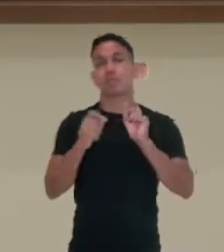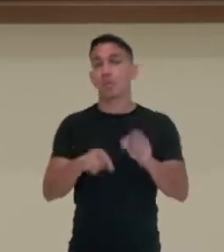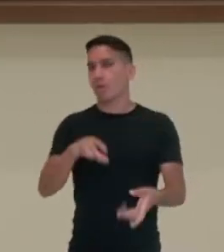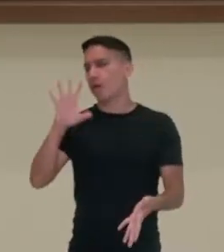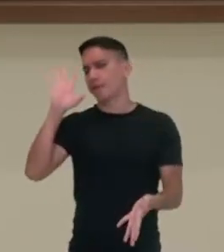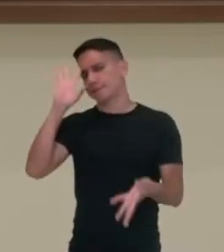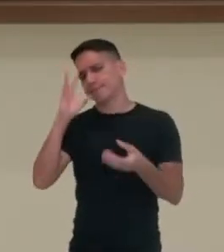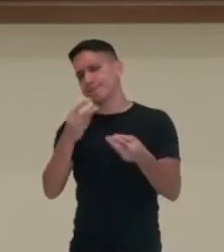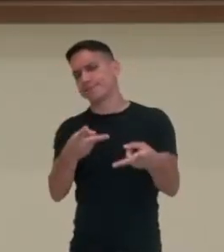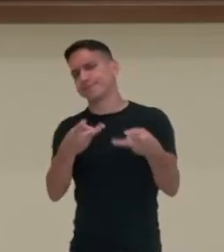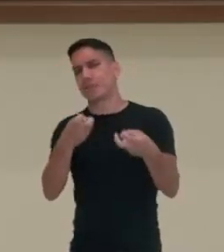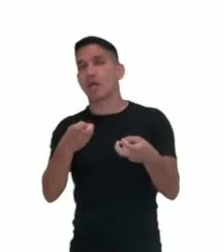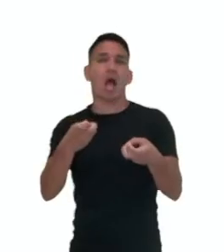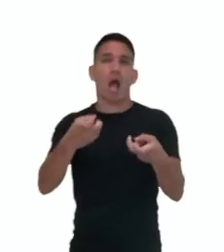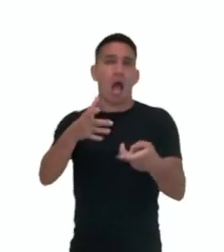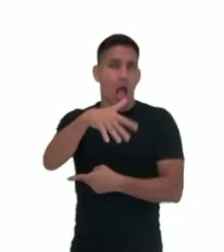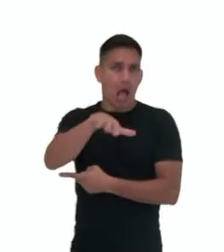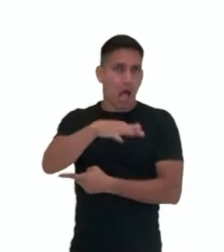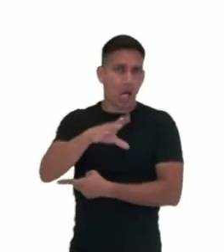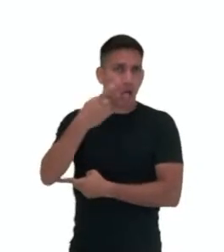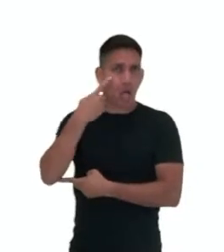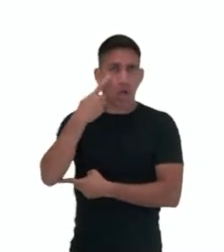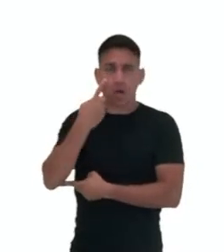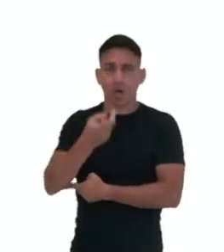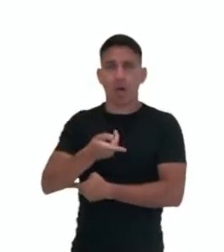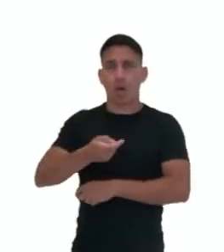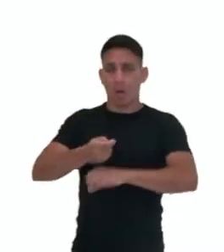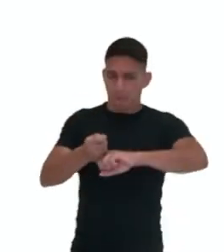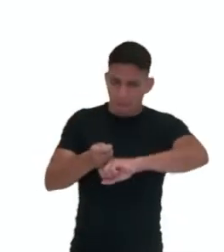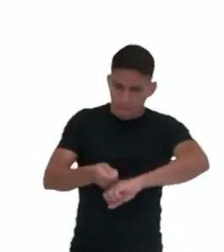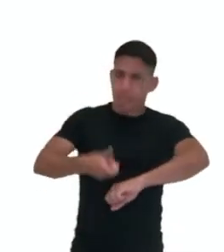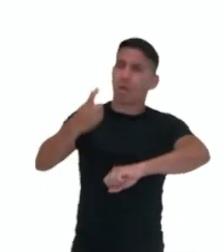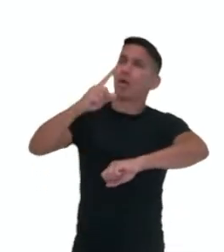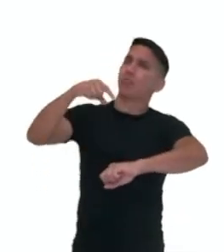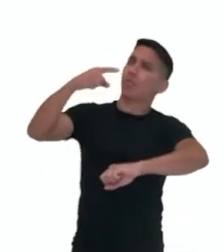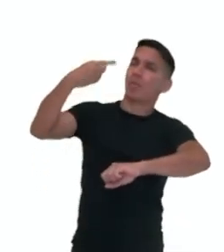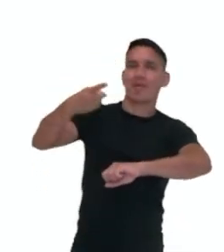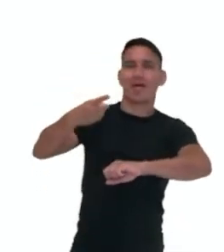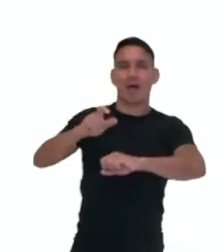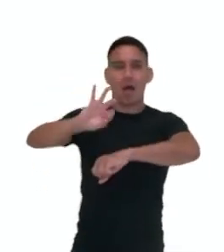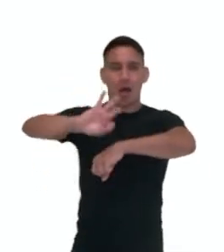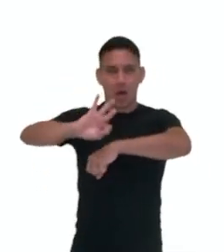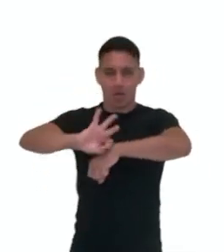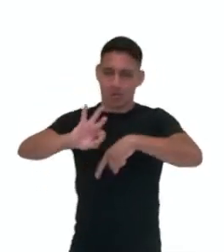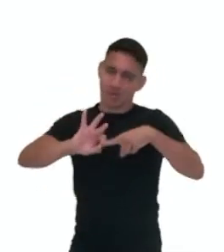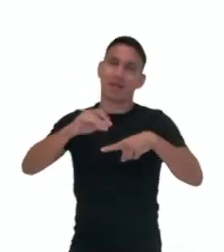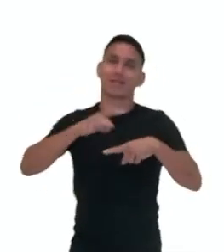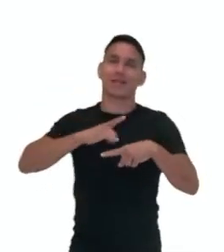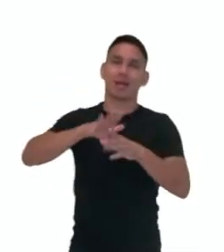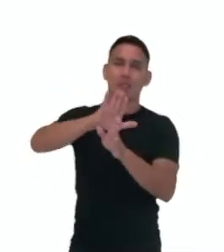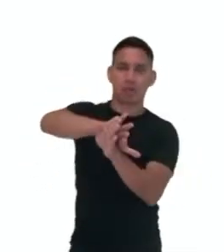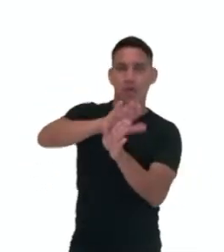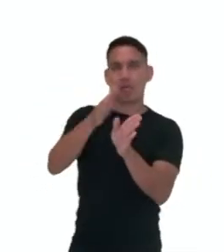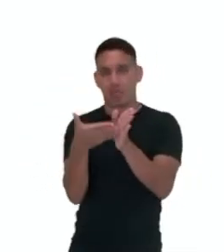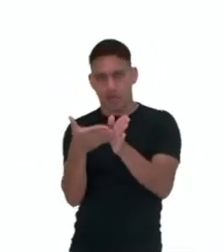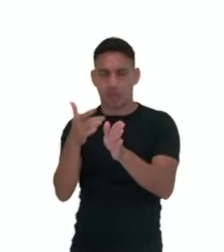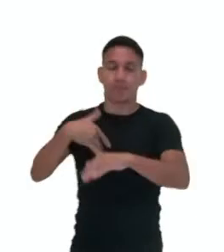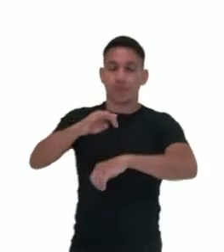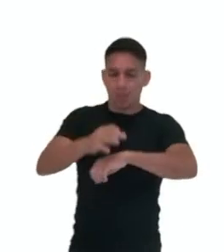Consideremos o experimento aleatório do lançamento de uma moeda perfeita, quer dizer, que ela tem cara e coroa. Qual